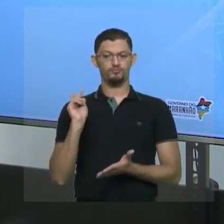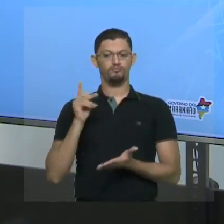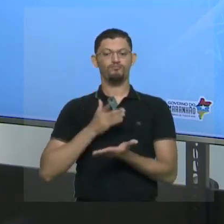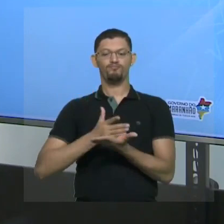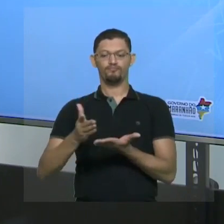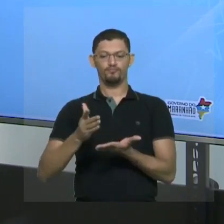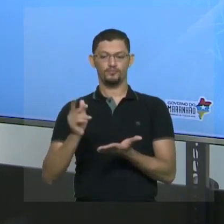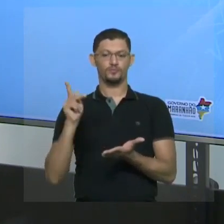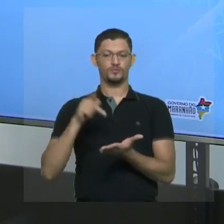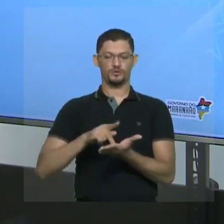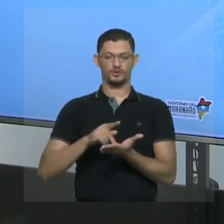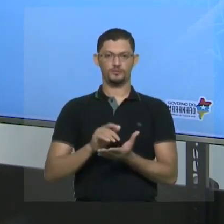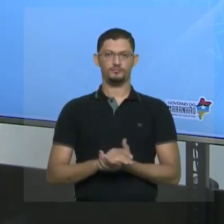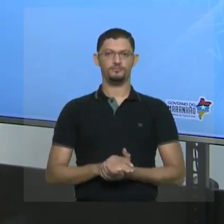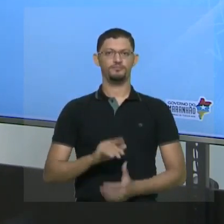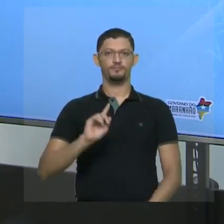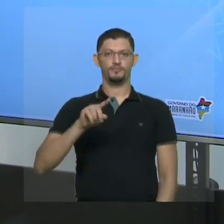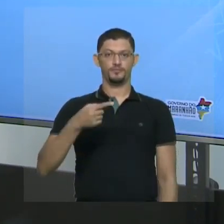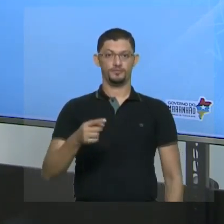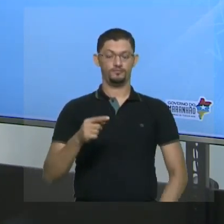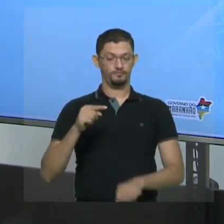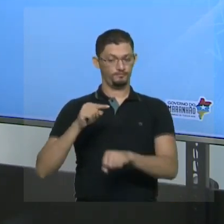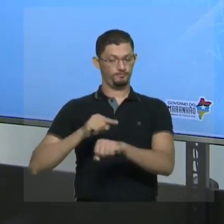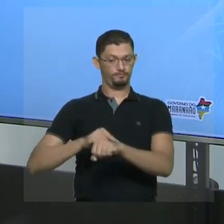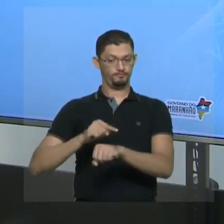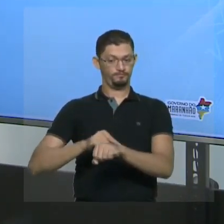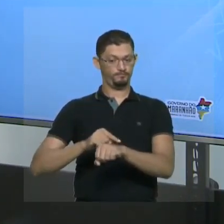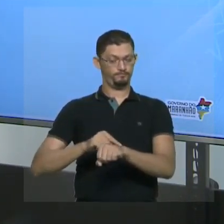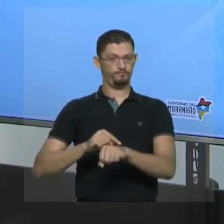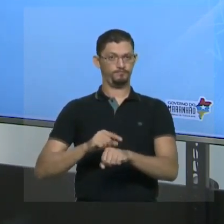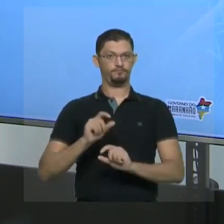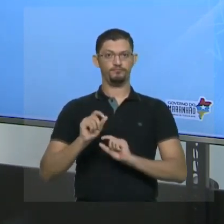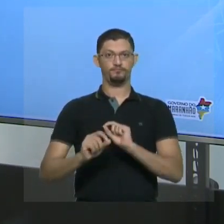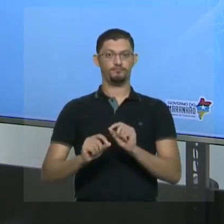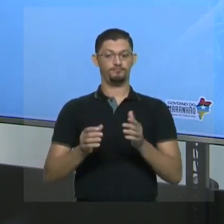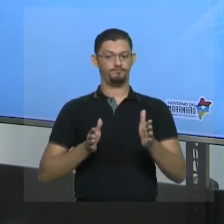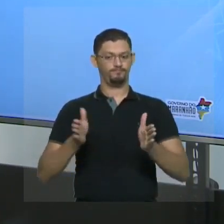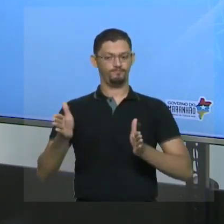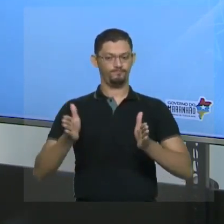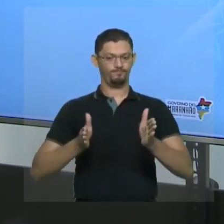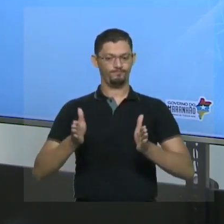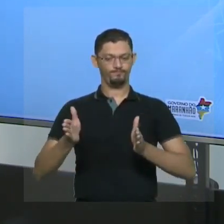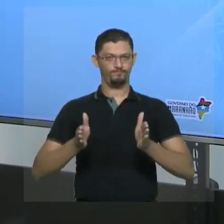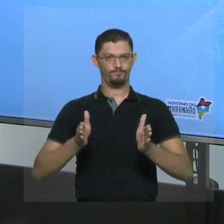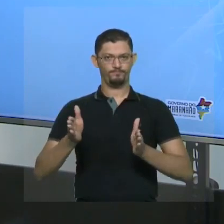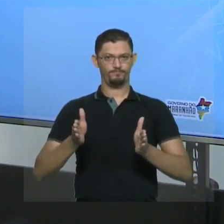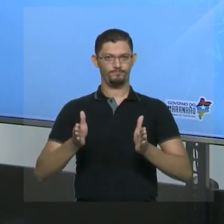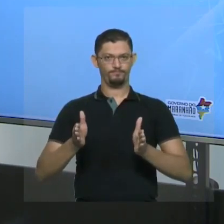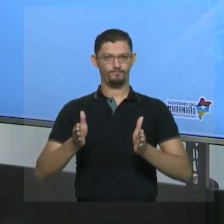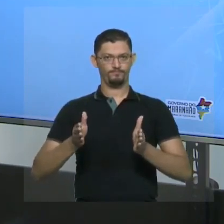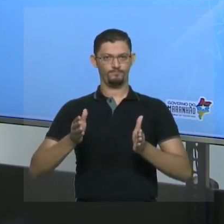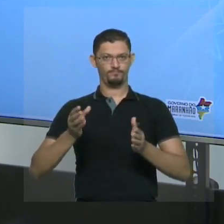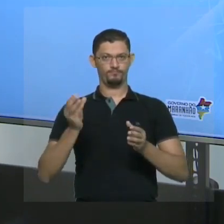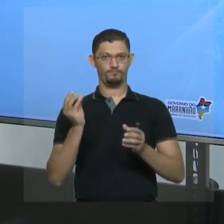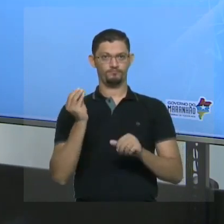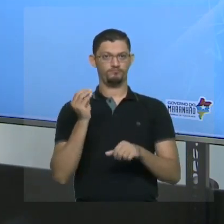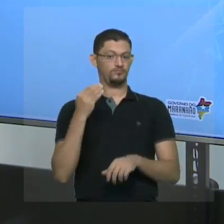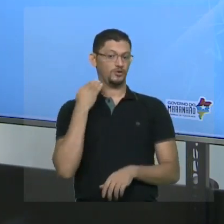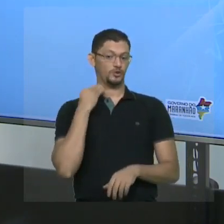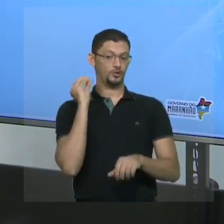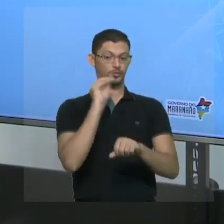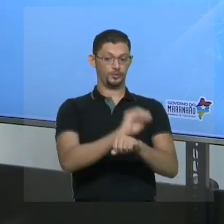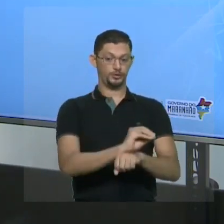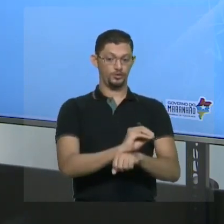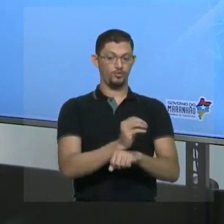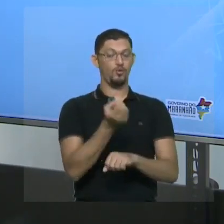ó. Depois do capital, nós temos o tempo. O tempo é o período que você vai aplicar um valor,